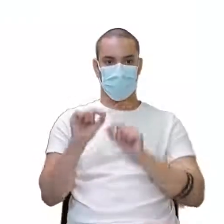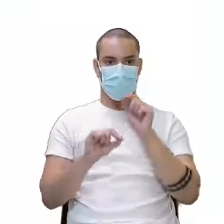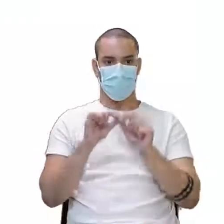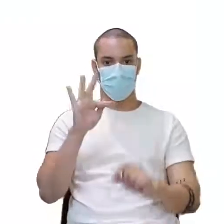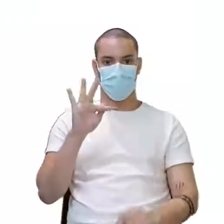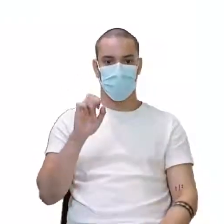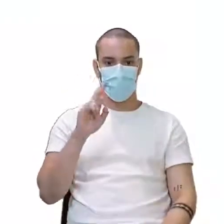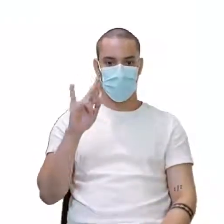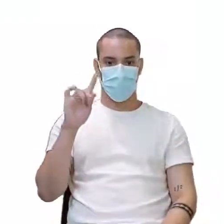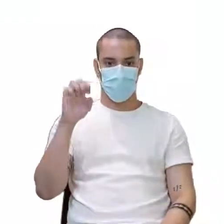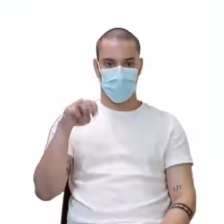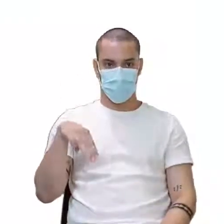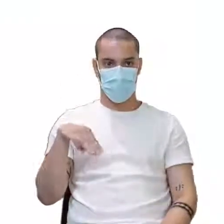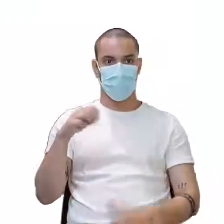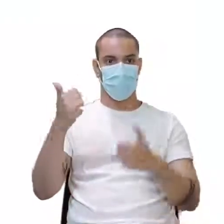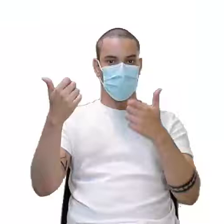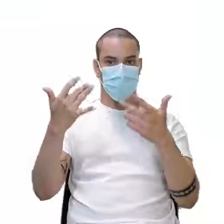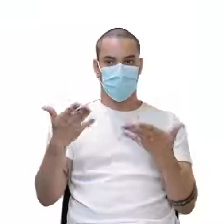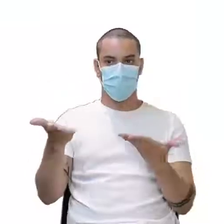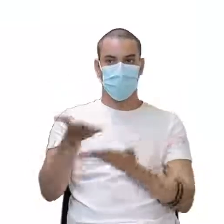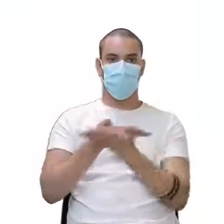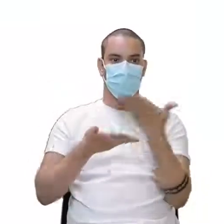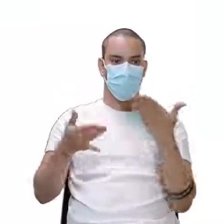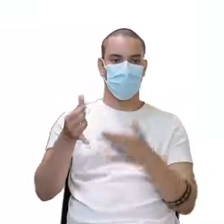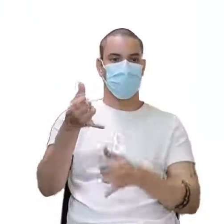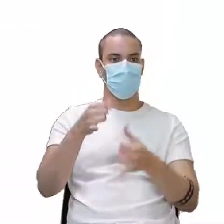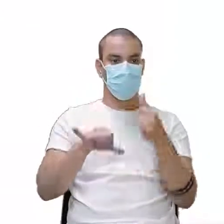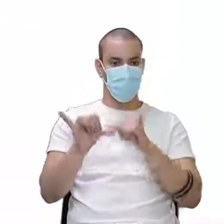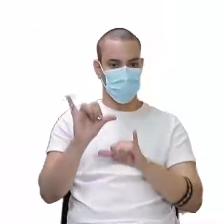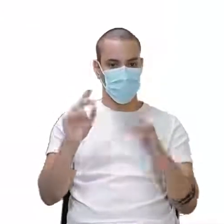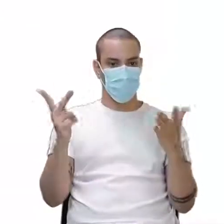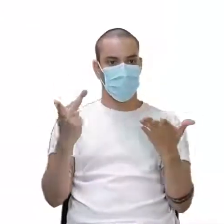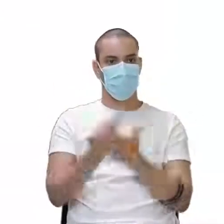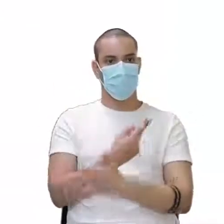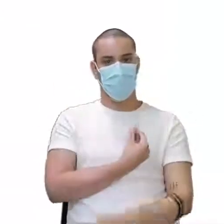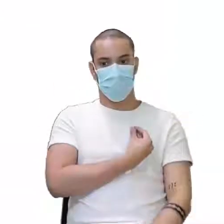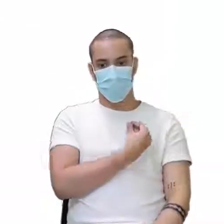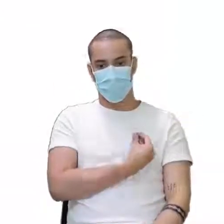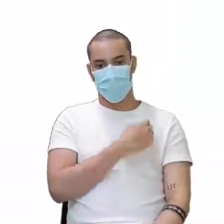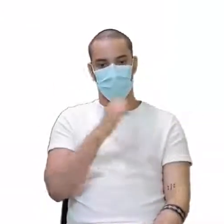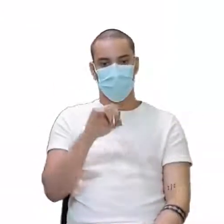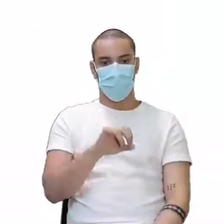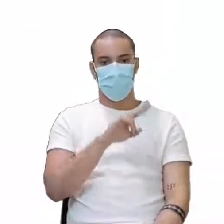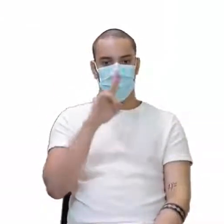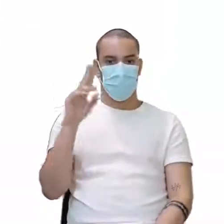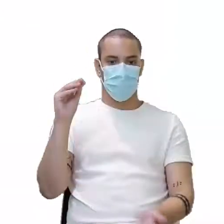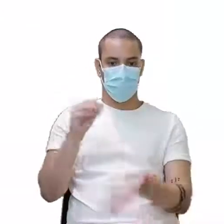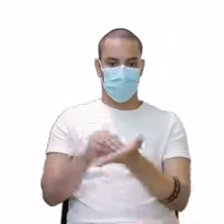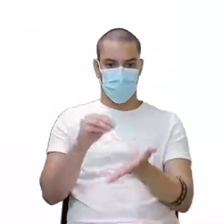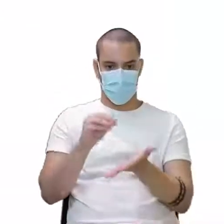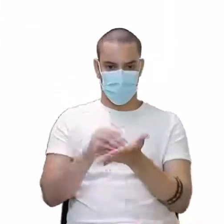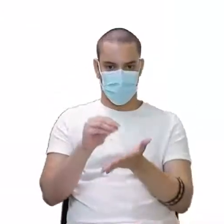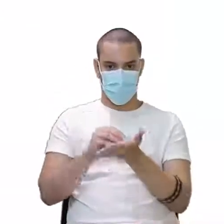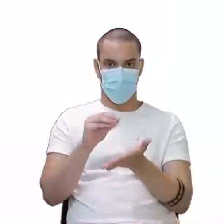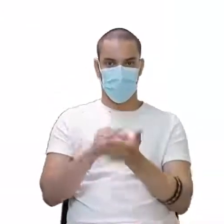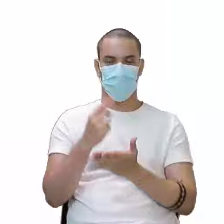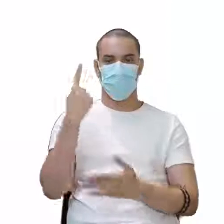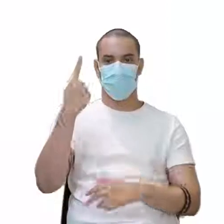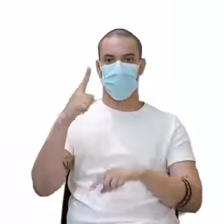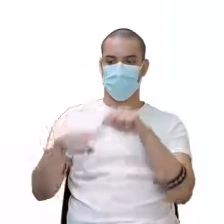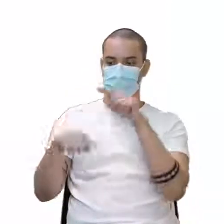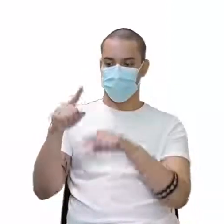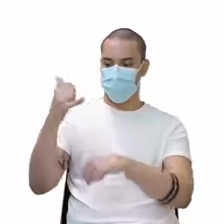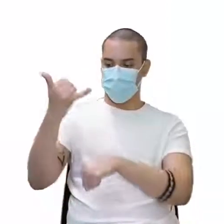são interações, reações químicas que na presença ou na ausência, quando oxida muito um objeto